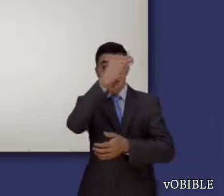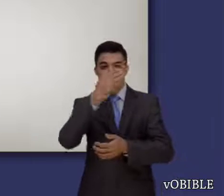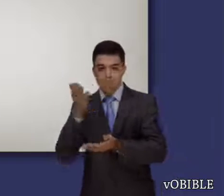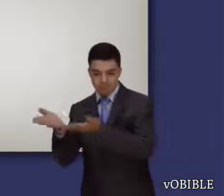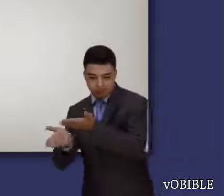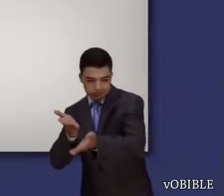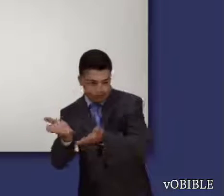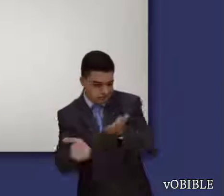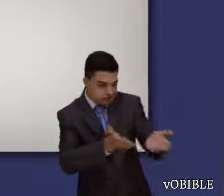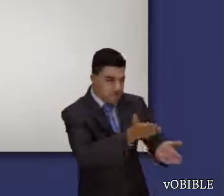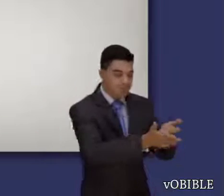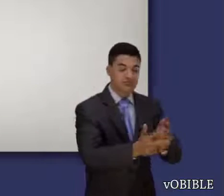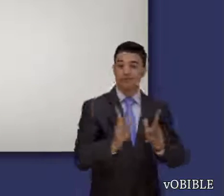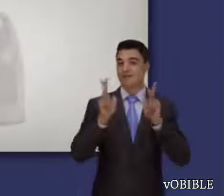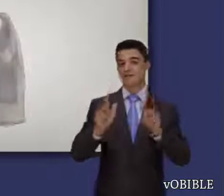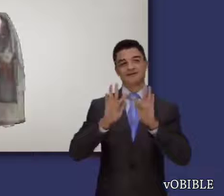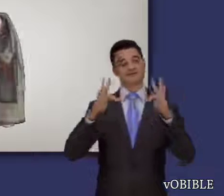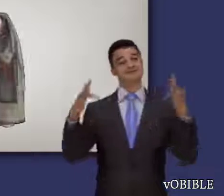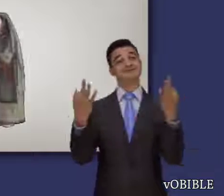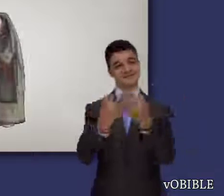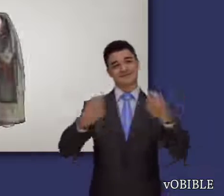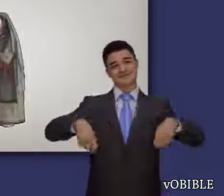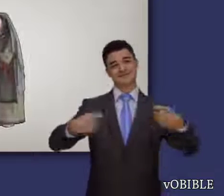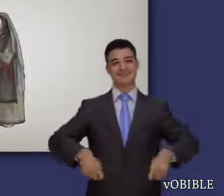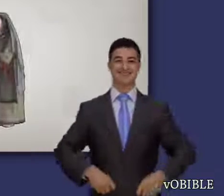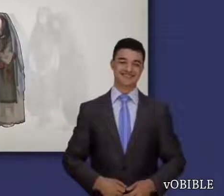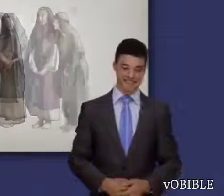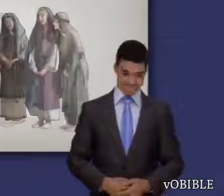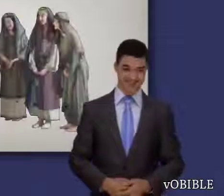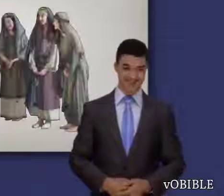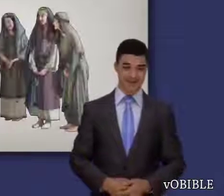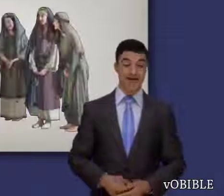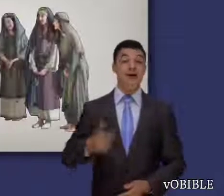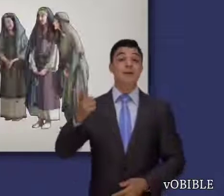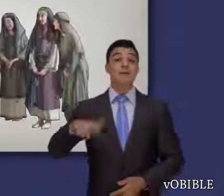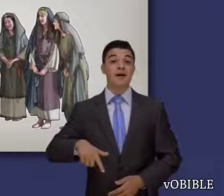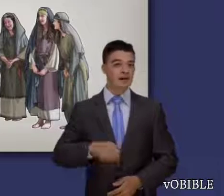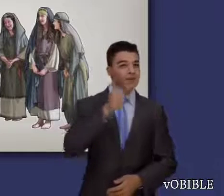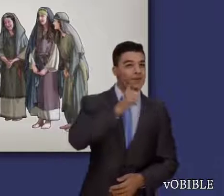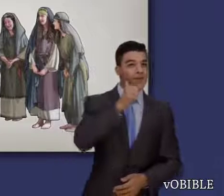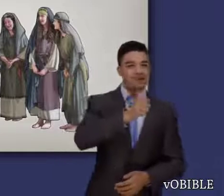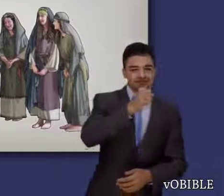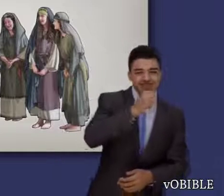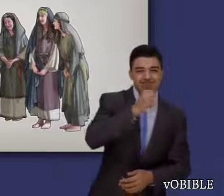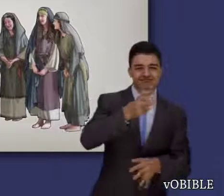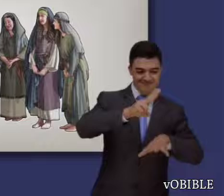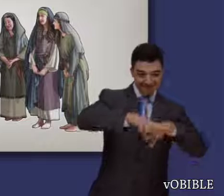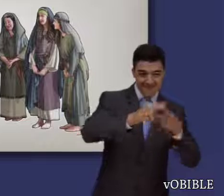fossem pais, os jovens como irmãos, as idosas como mães e as jovens como